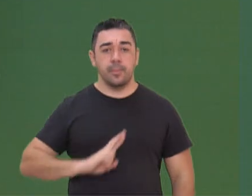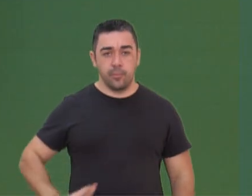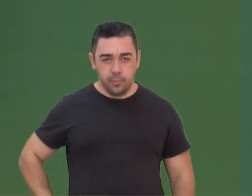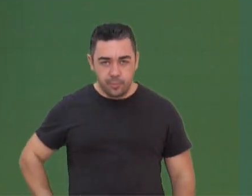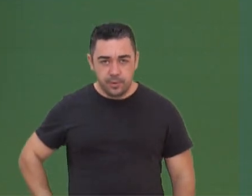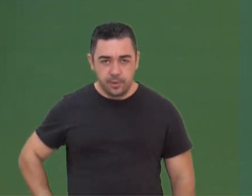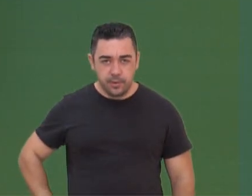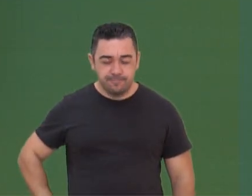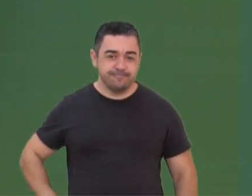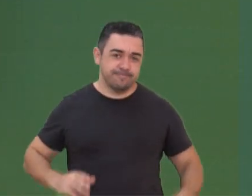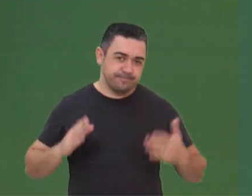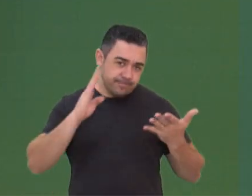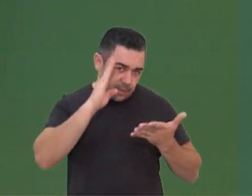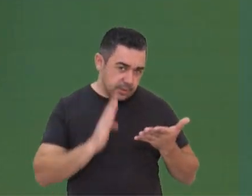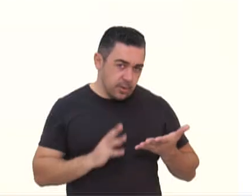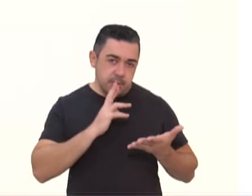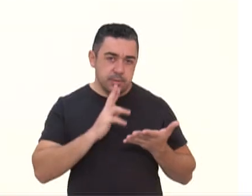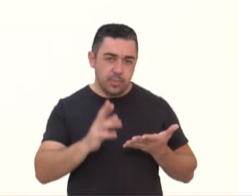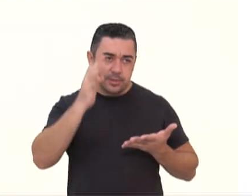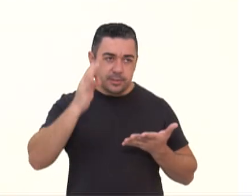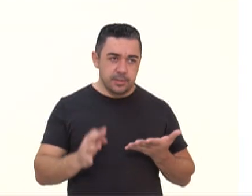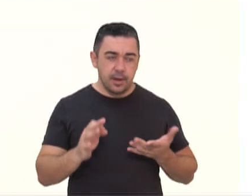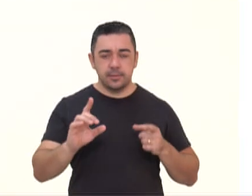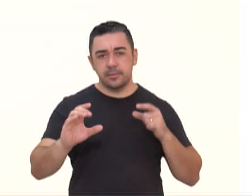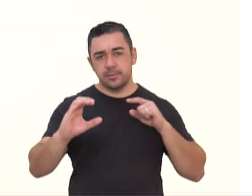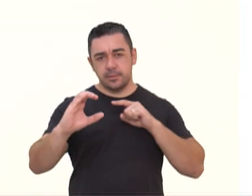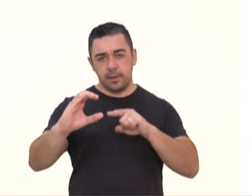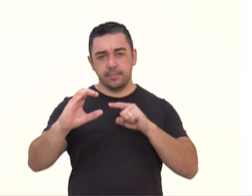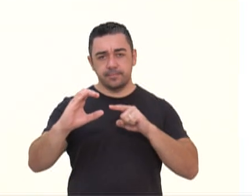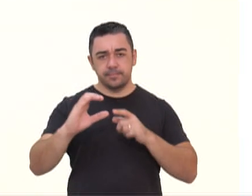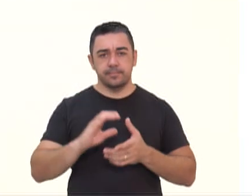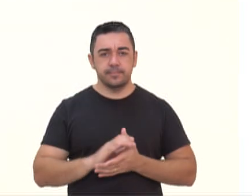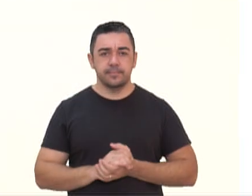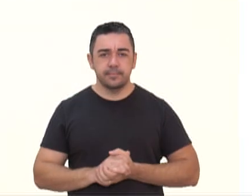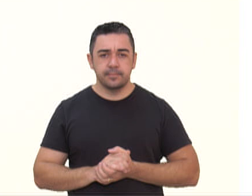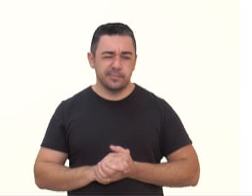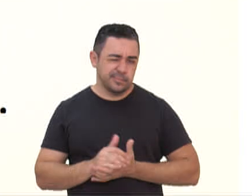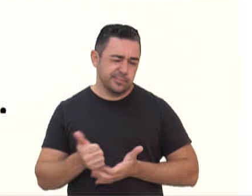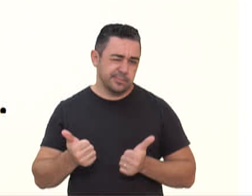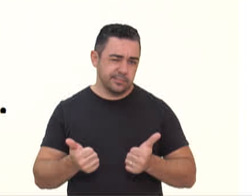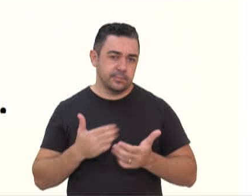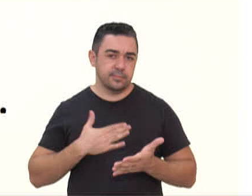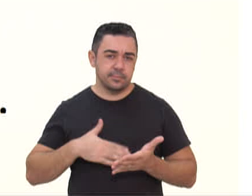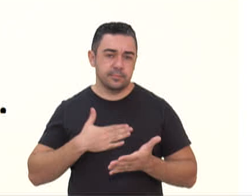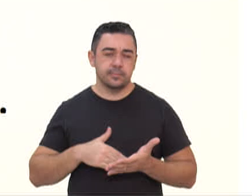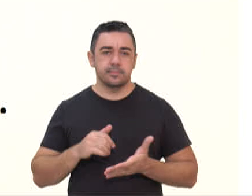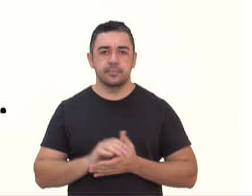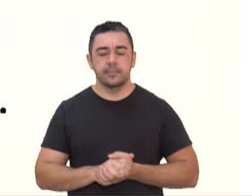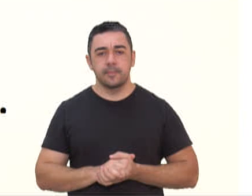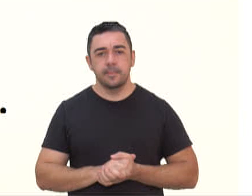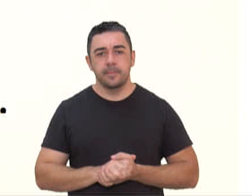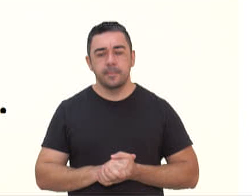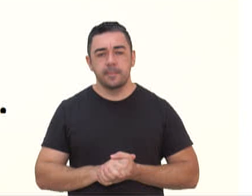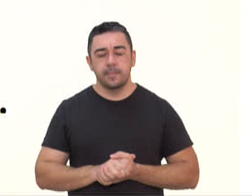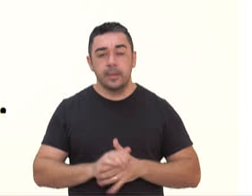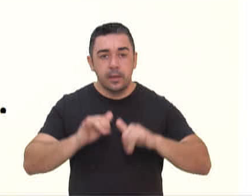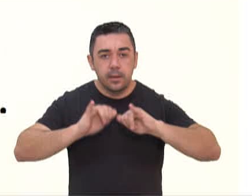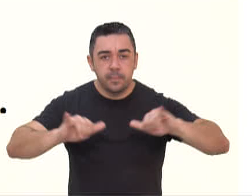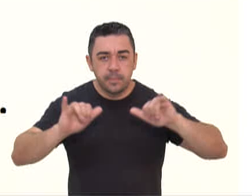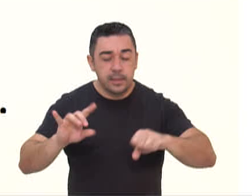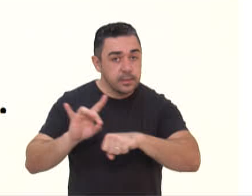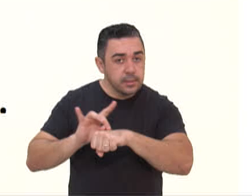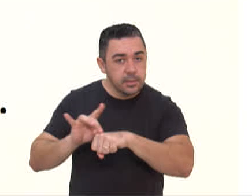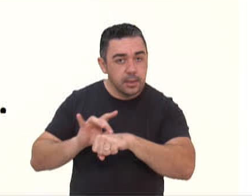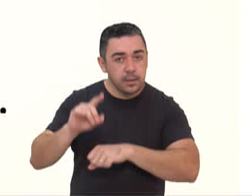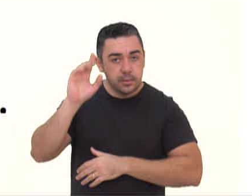no Brasil. Logo, a resposta certa só pode ser letra C. Tranquila essa, né? Ei, a imprensa negra aqui no